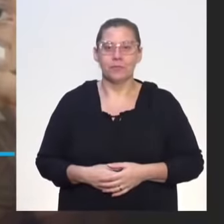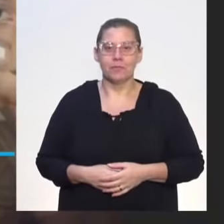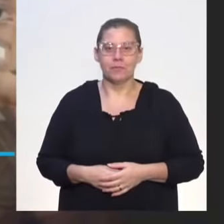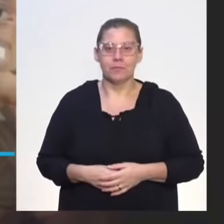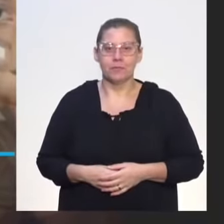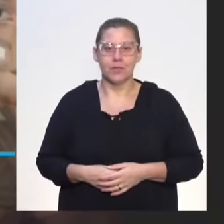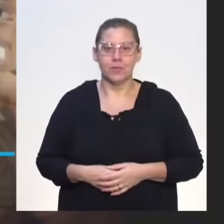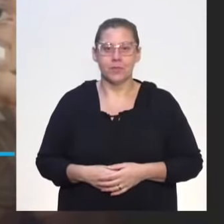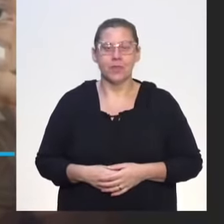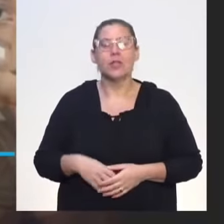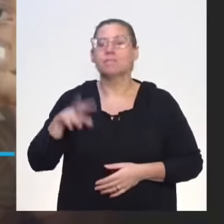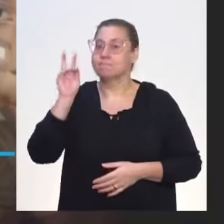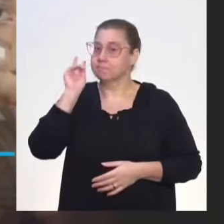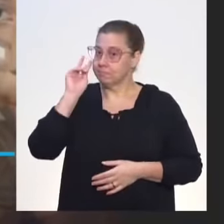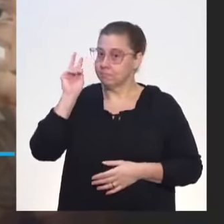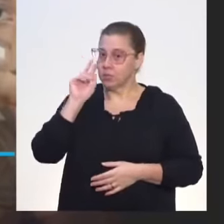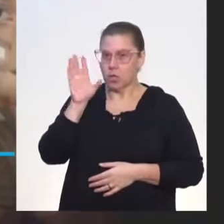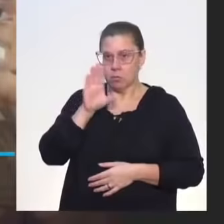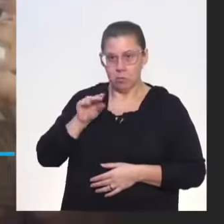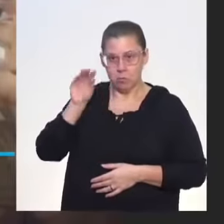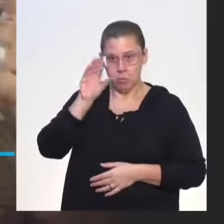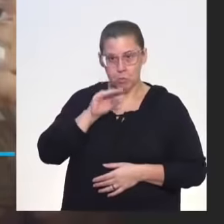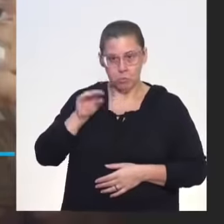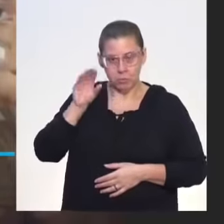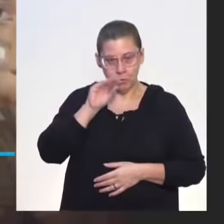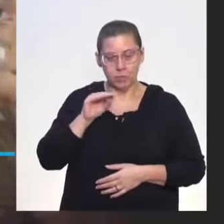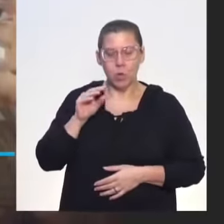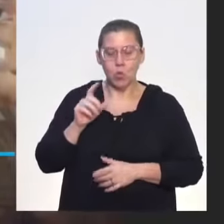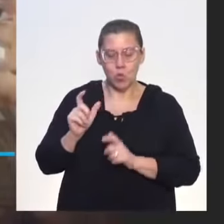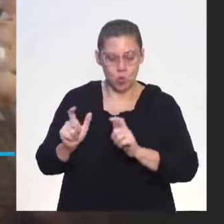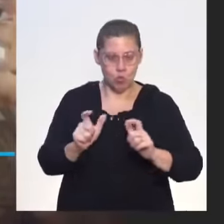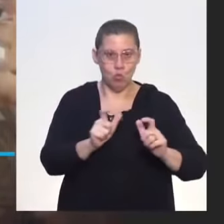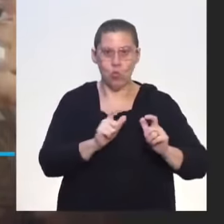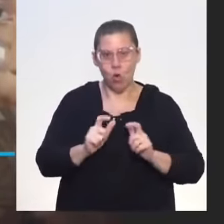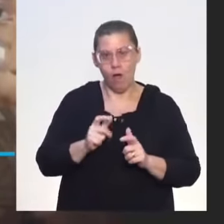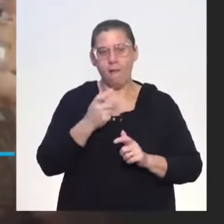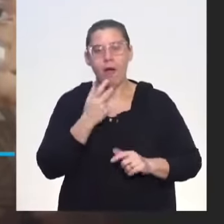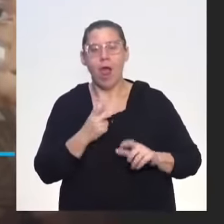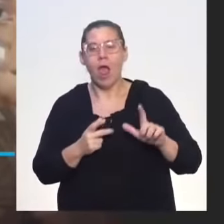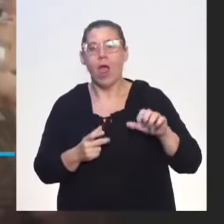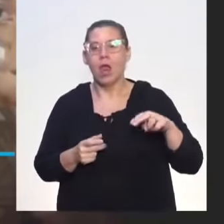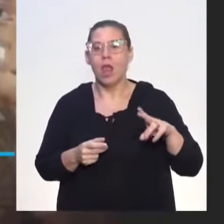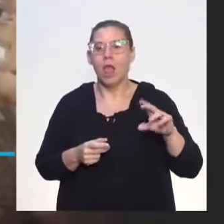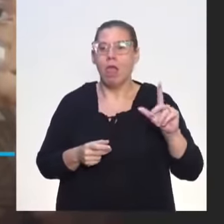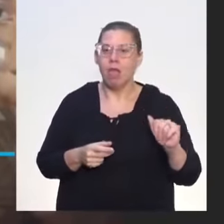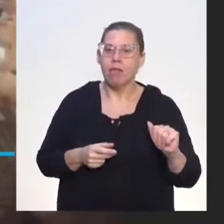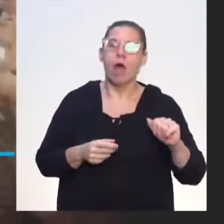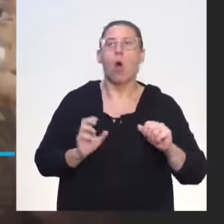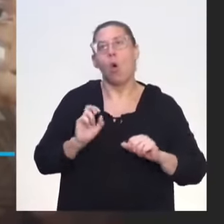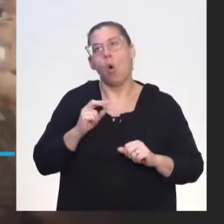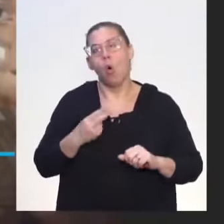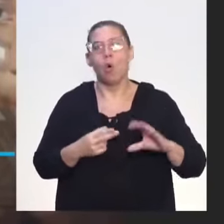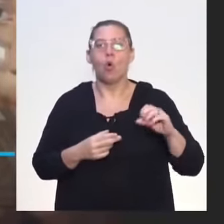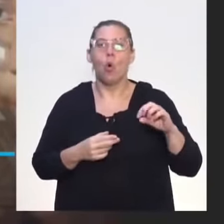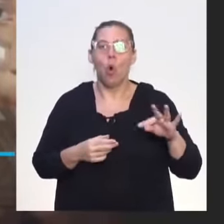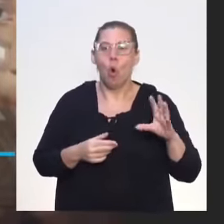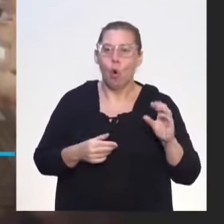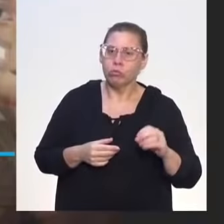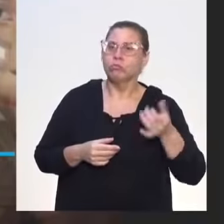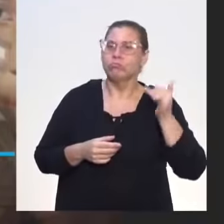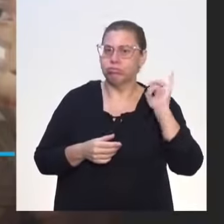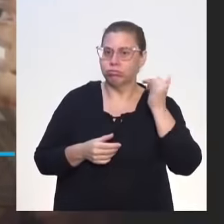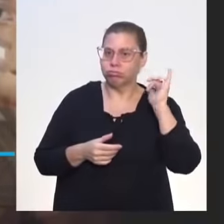uma história oral, que em muitos lugares é chamada de lenda, de contos, de fábulas e tudo